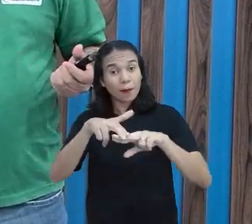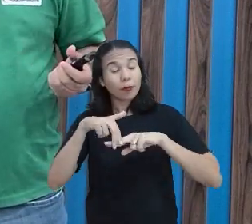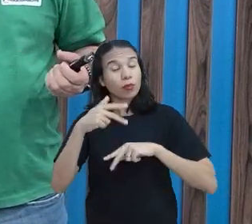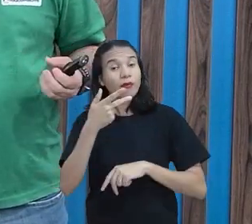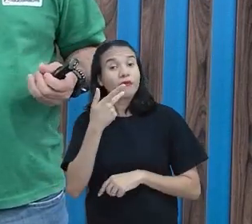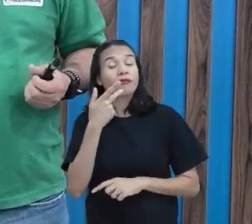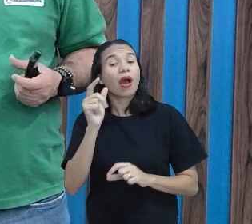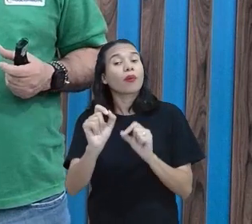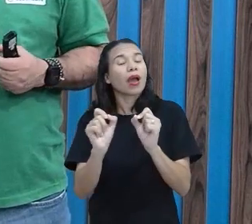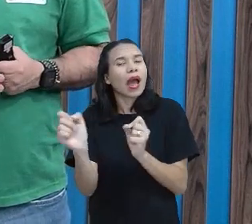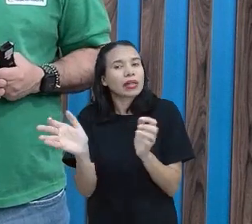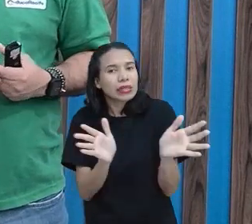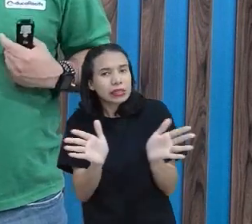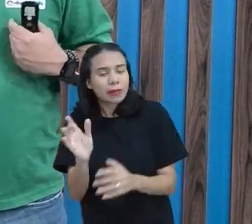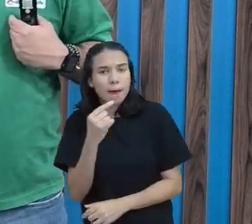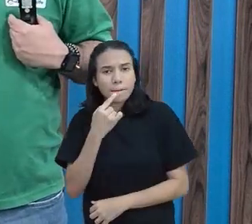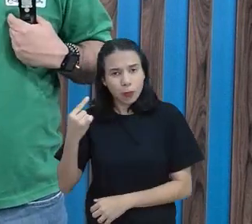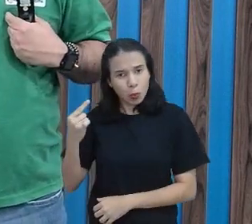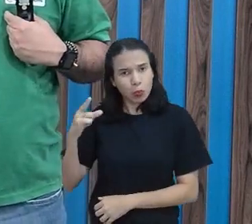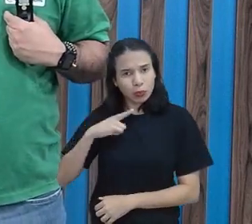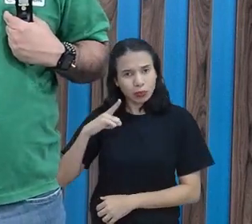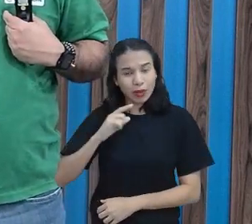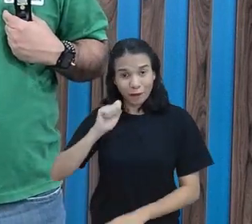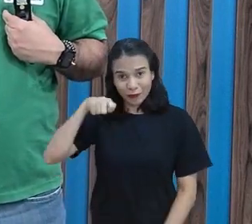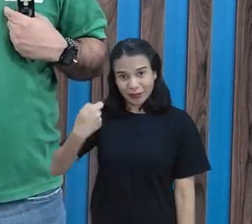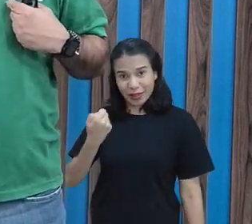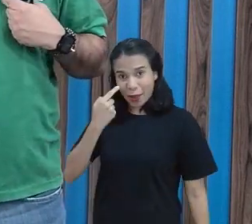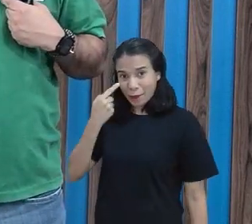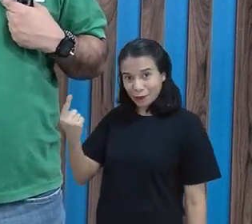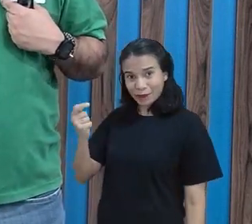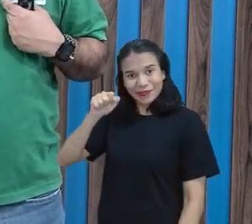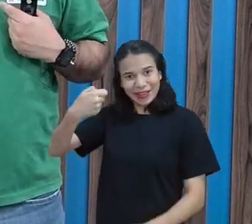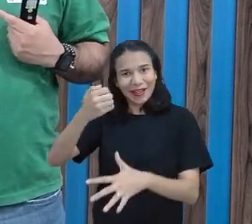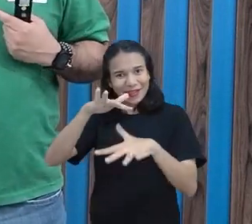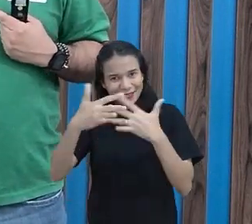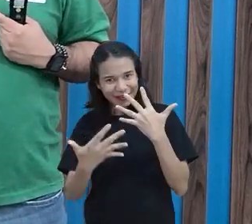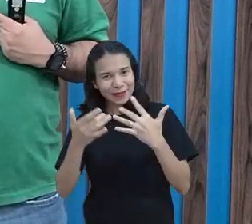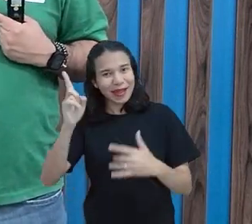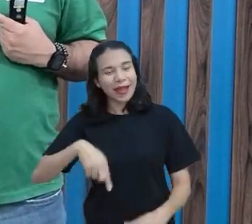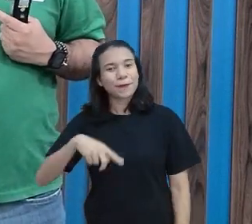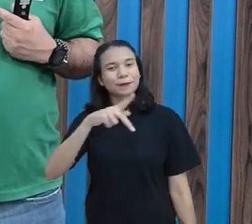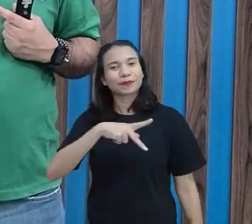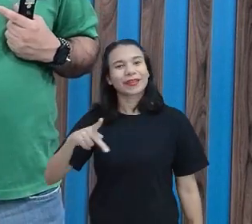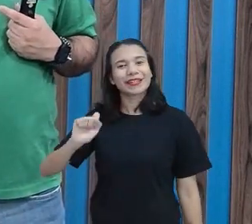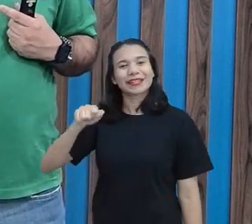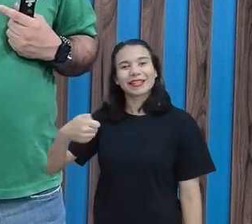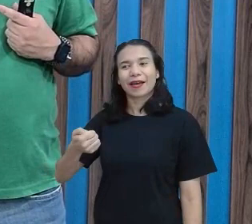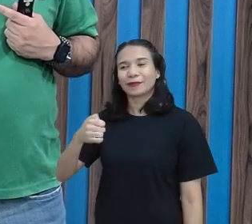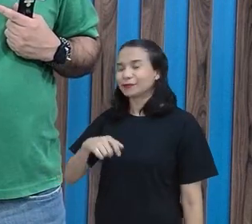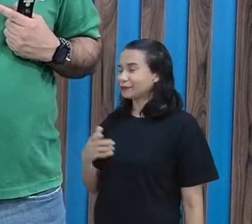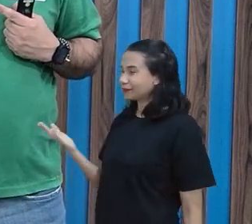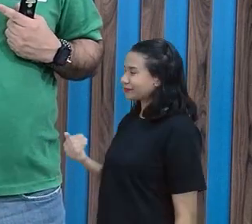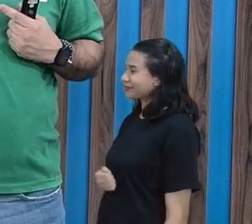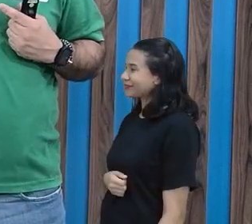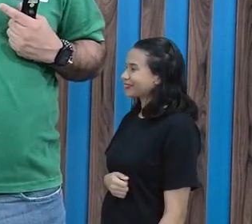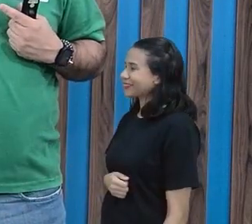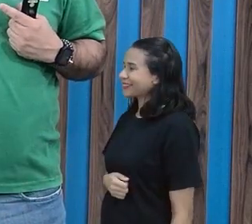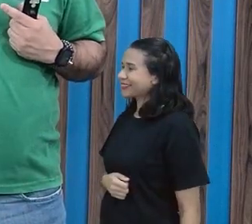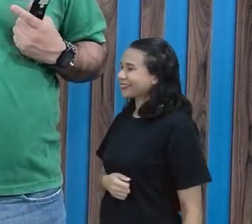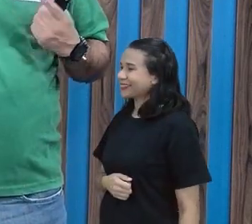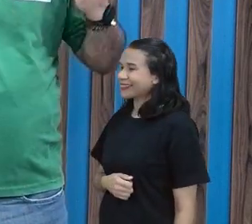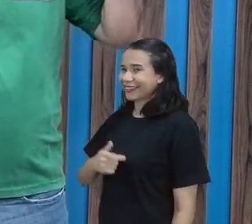em acessibilidade, há pouco tempo eu recebi o meu sinal, o meu sinal em Libras, professor Luciano, o Elisinho de Luciano e